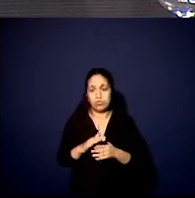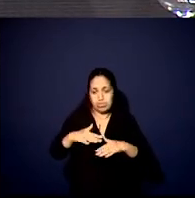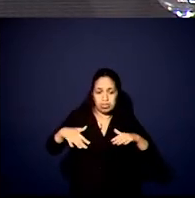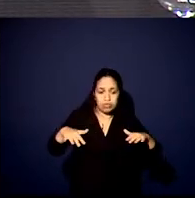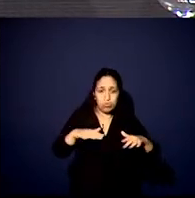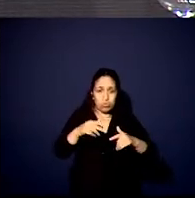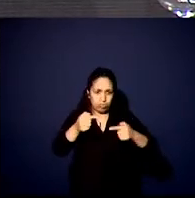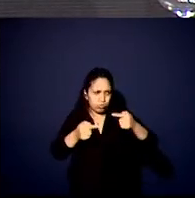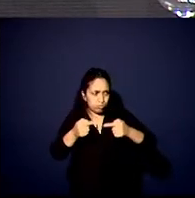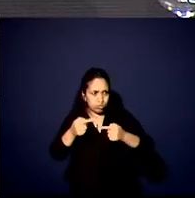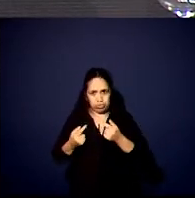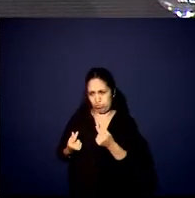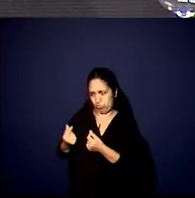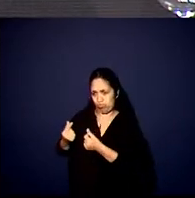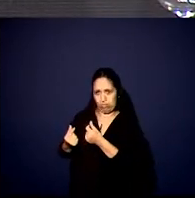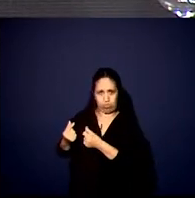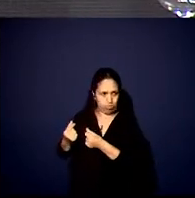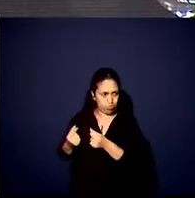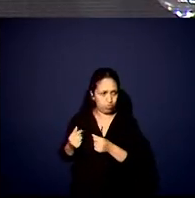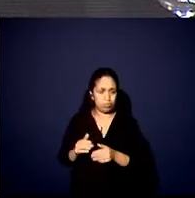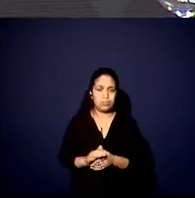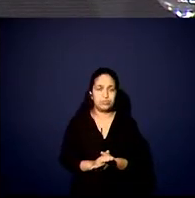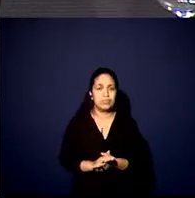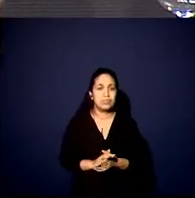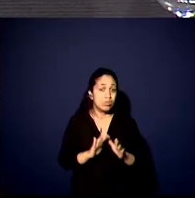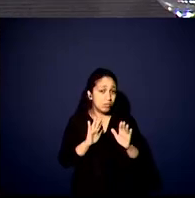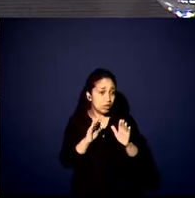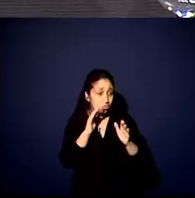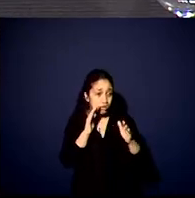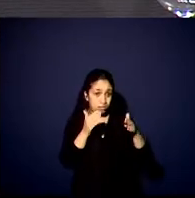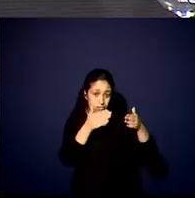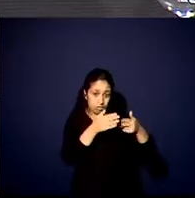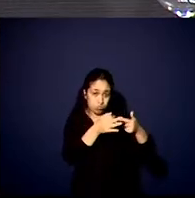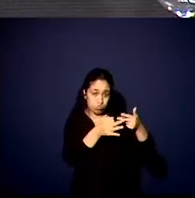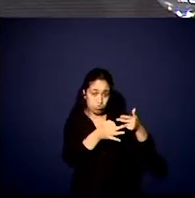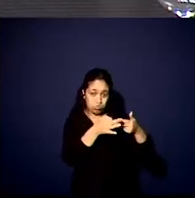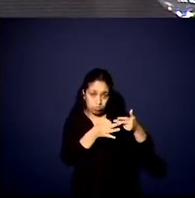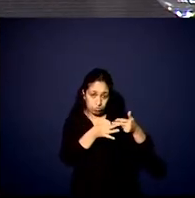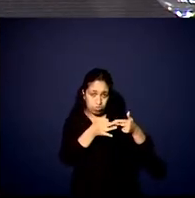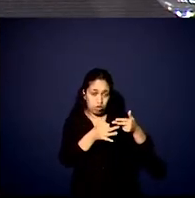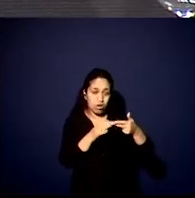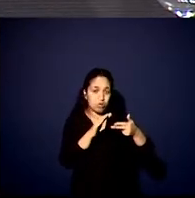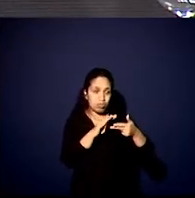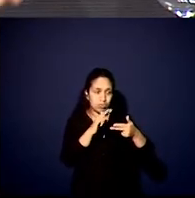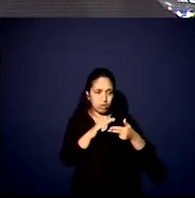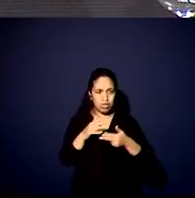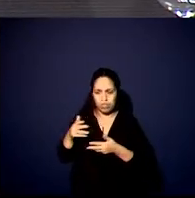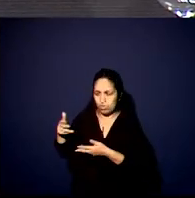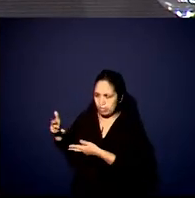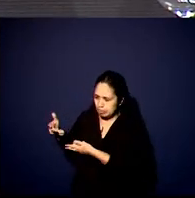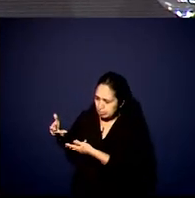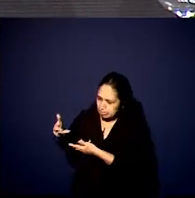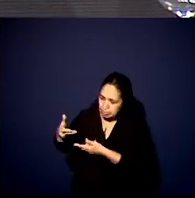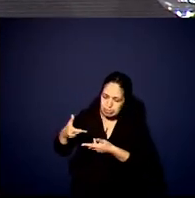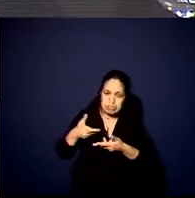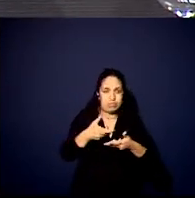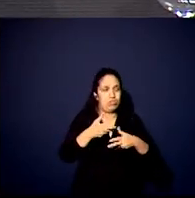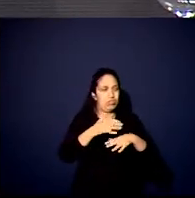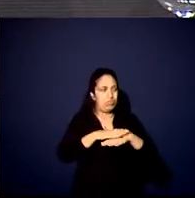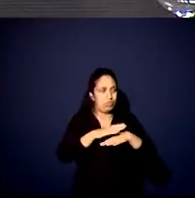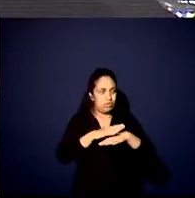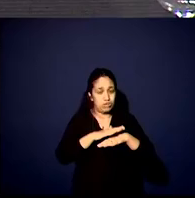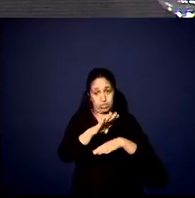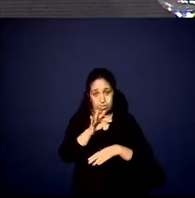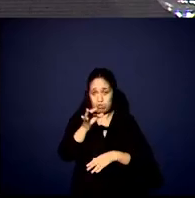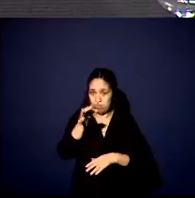político no jogo econômico eu diria que mais especialmente poder judiciário foi conduzido a isto e possa afirmar